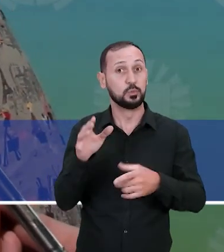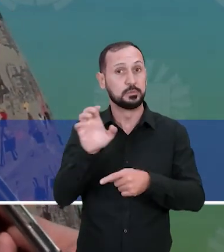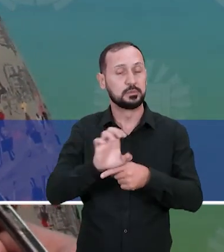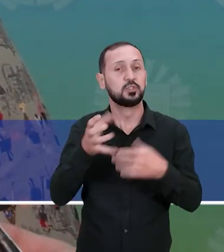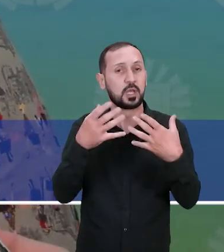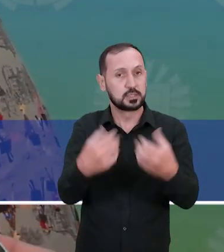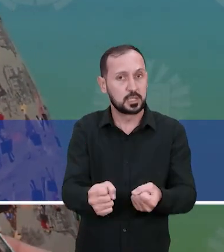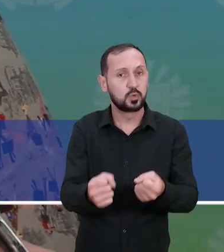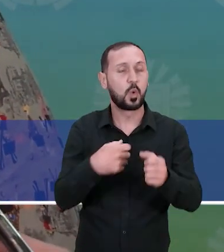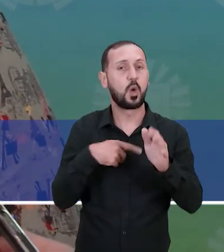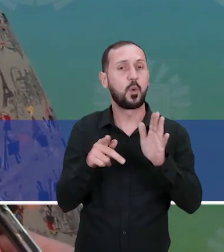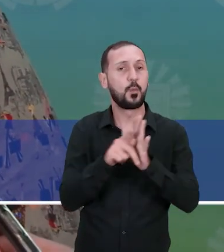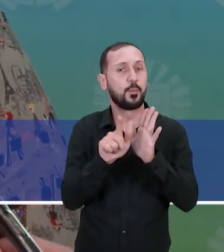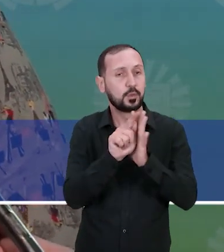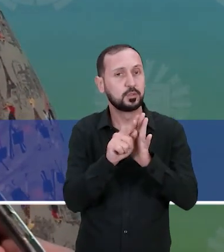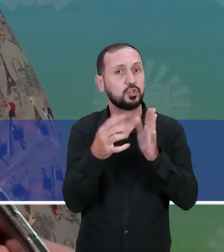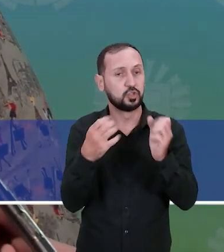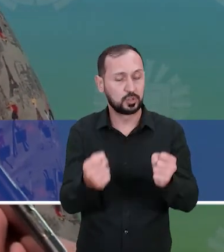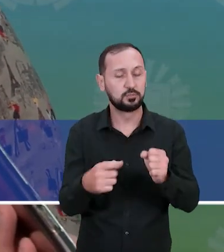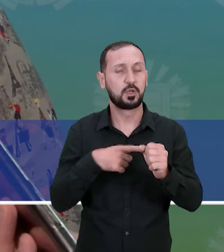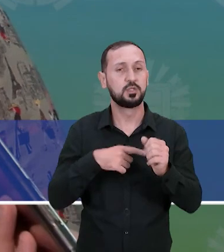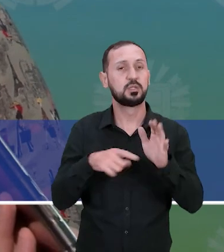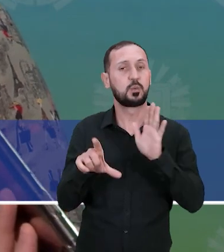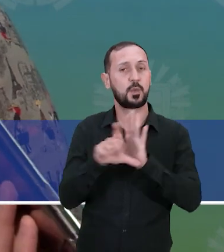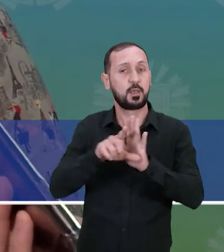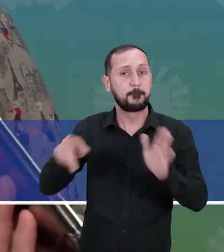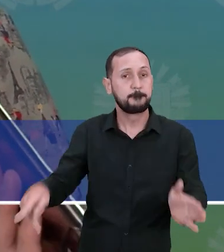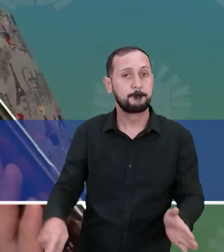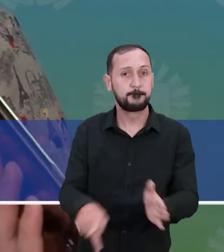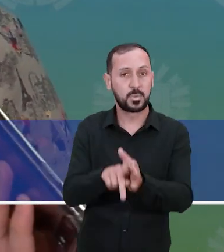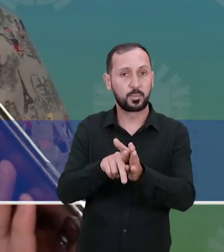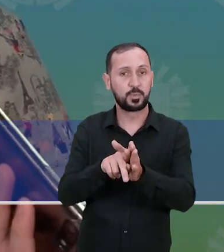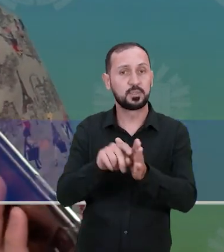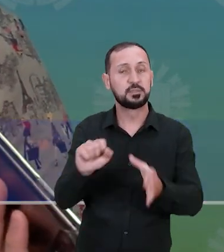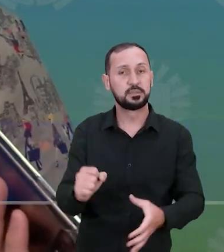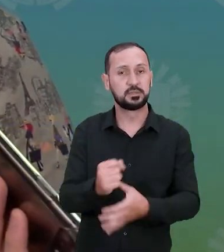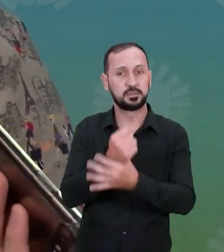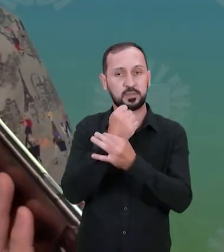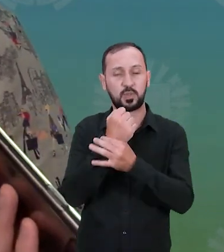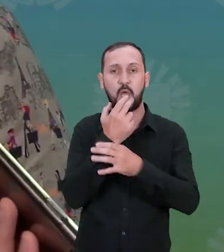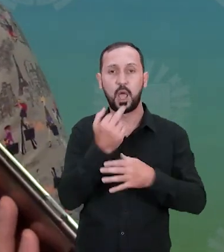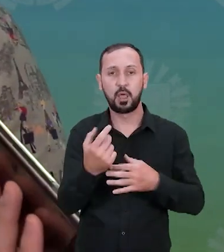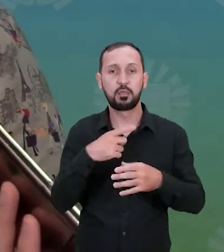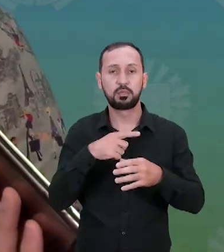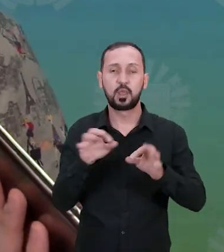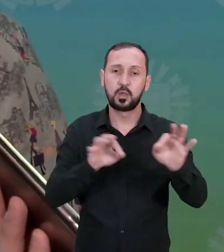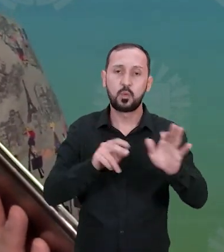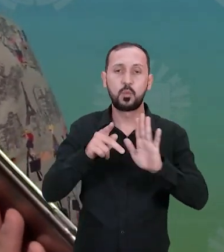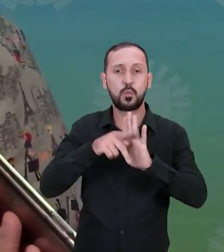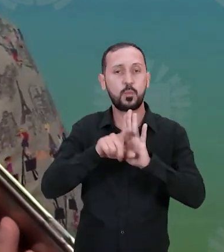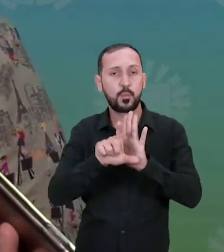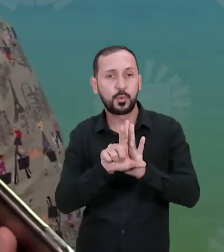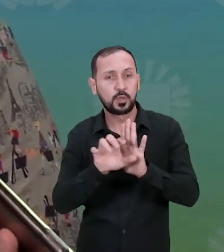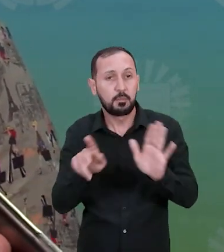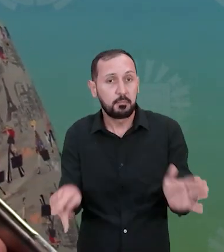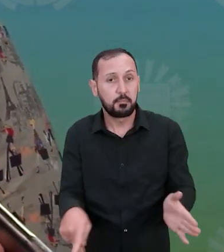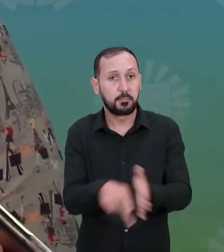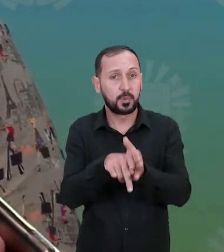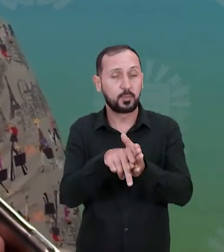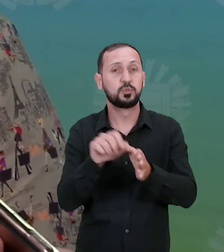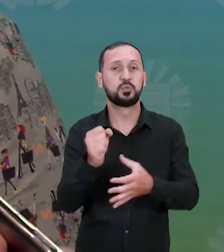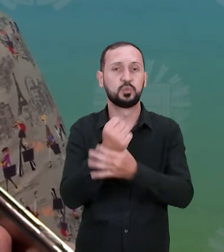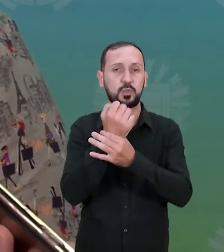Sistema Nacional de Segurança Alimentar e Nutricional, o Estado possui uma Lei Orgânica de Segurança Alimentar e Nutricional, possui um plano de segurança alimentar